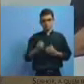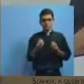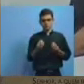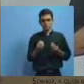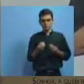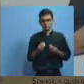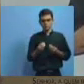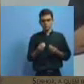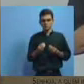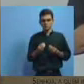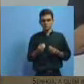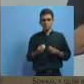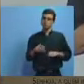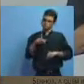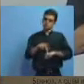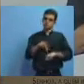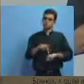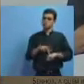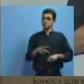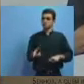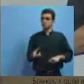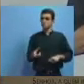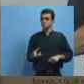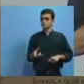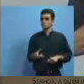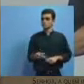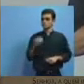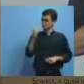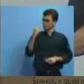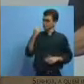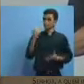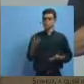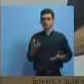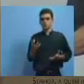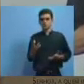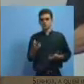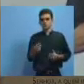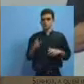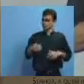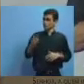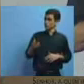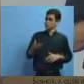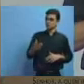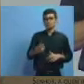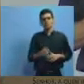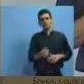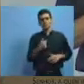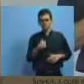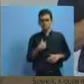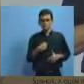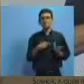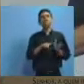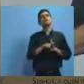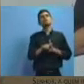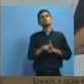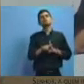ressequidos. Ele me perguntou: filho do homem, poderão